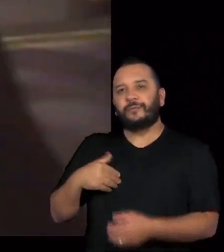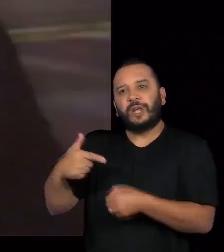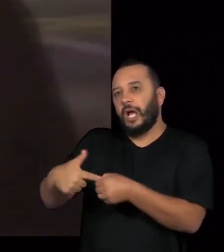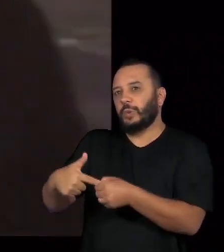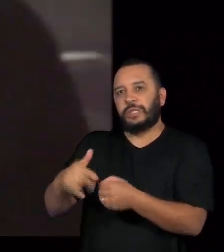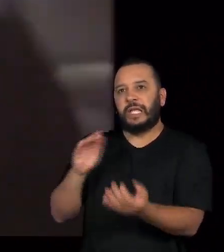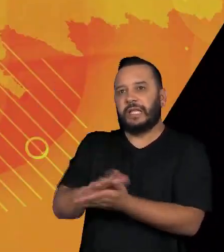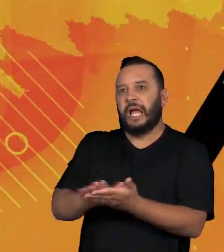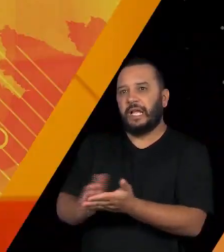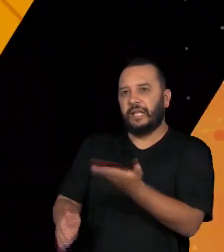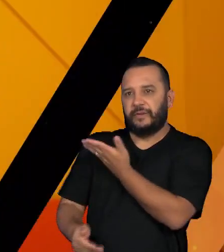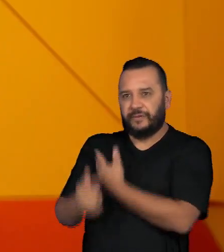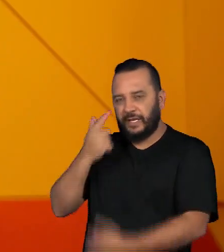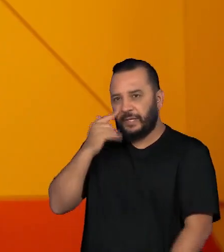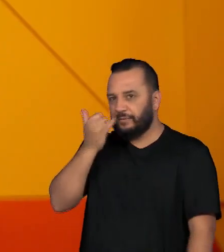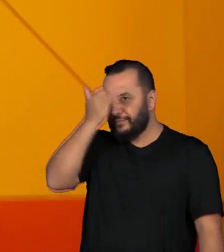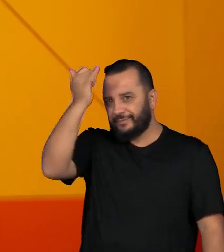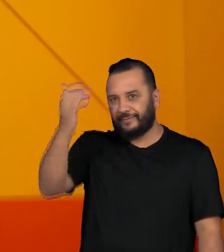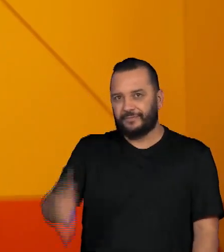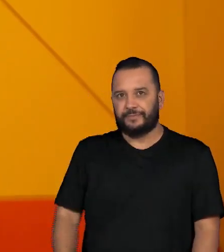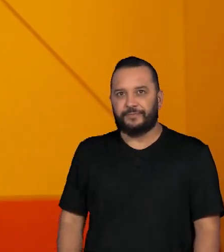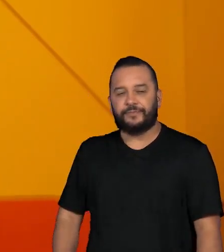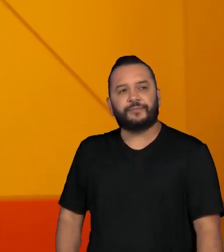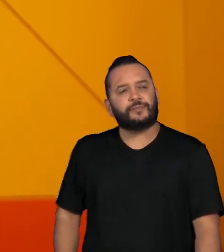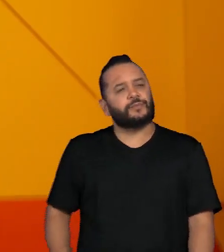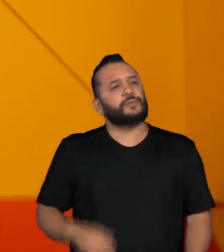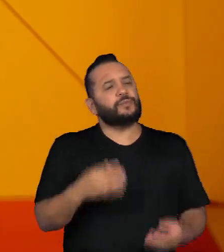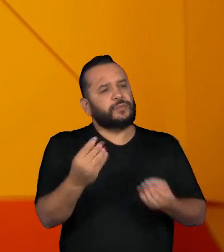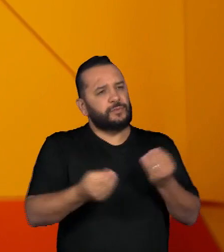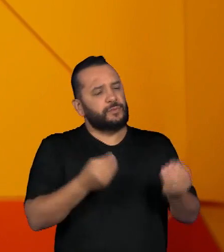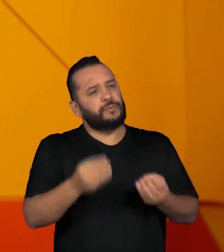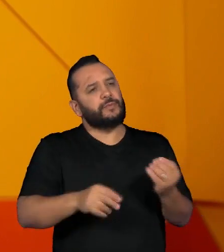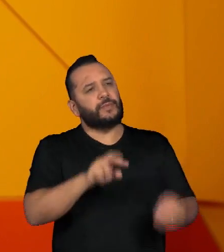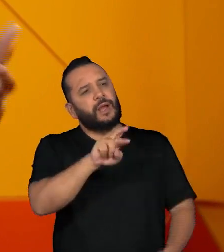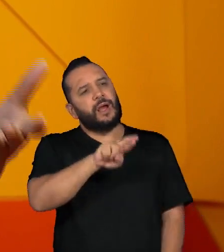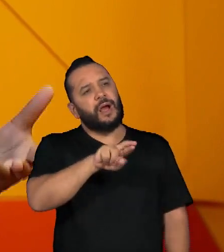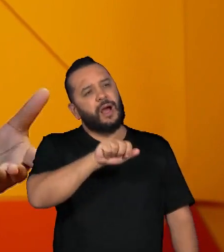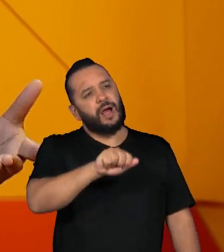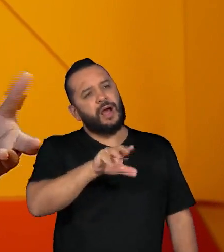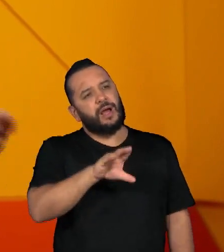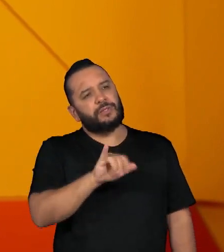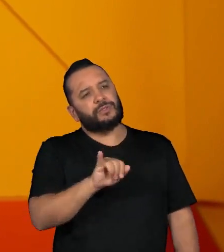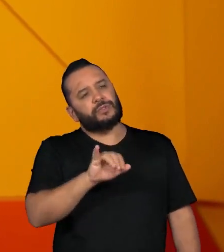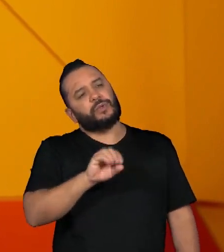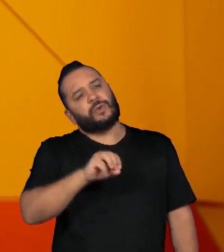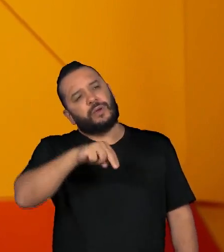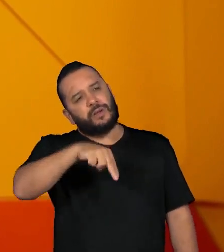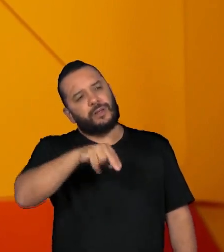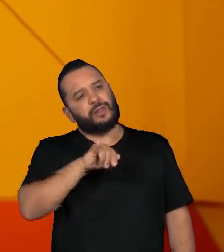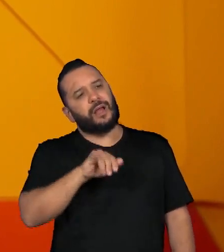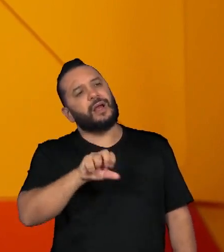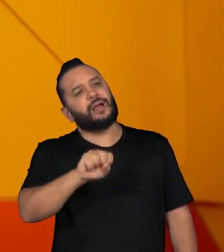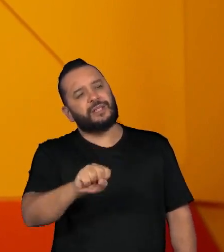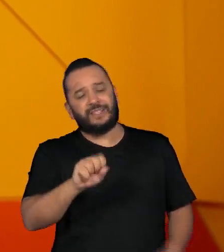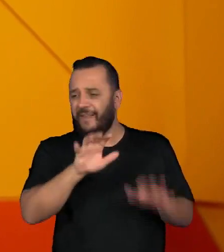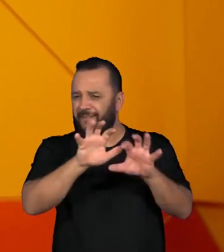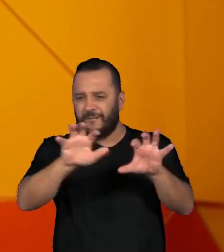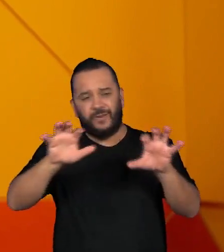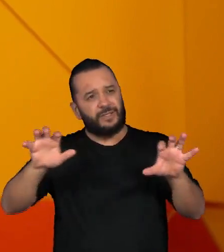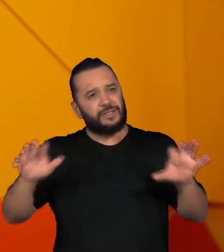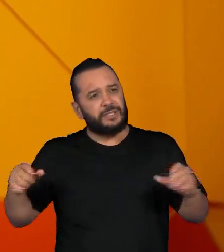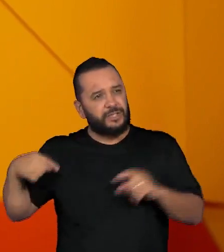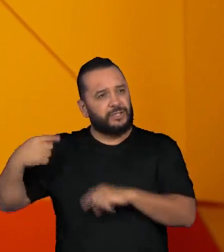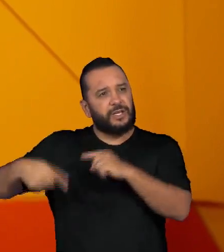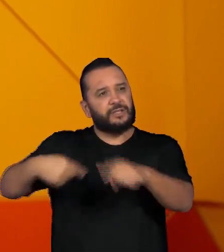MC. Mariana, como Racionais MCs influencia uma geração e tem muito a ver